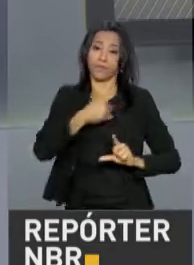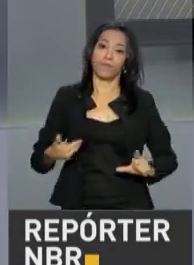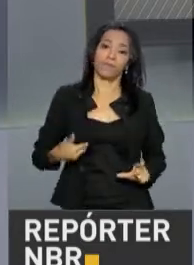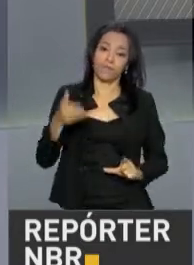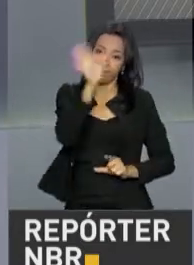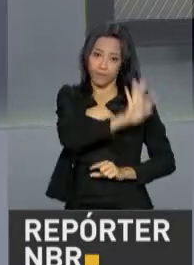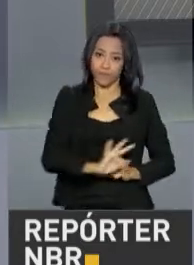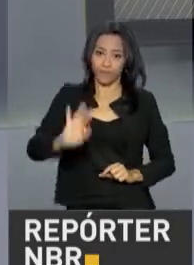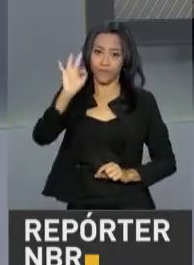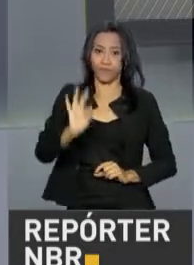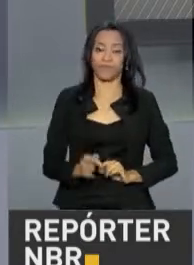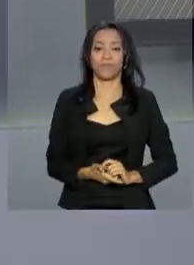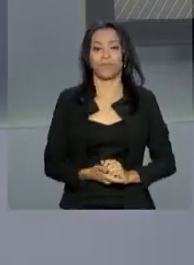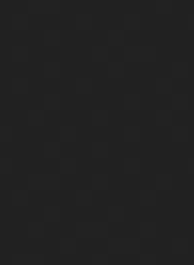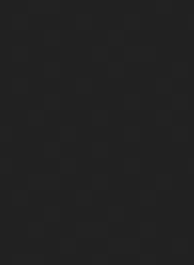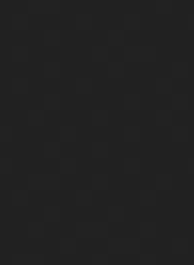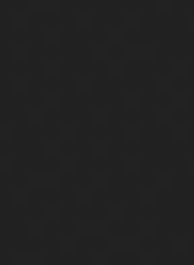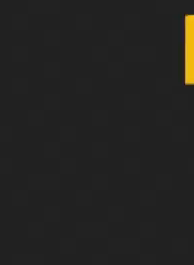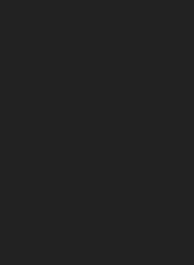tv do governo federal